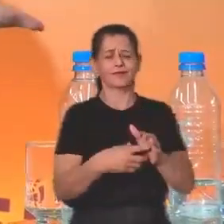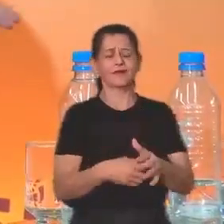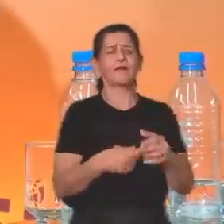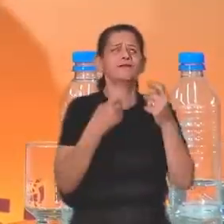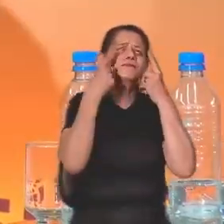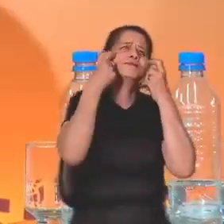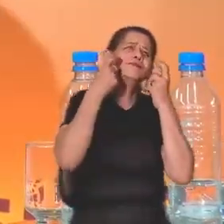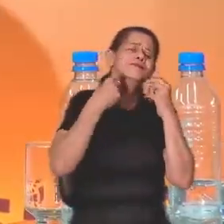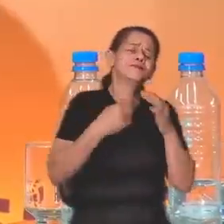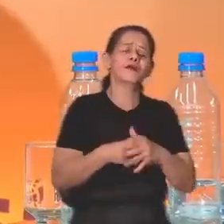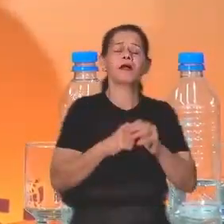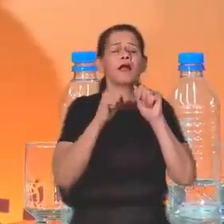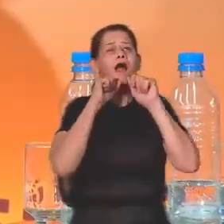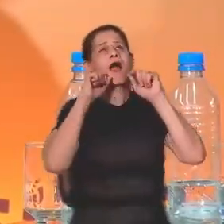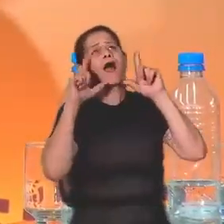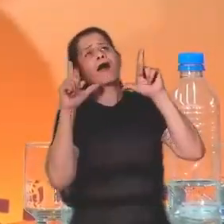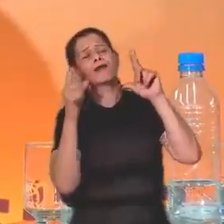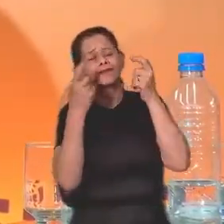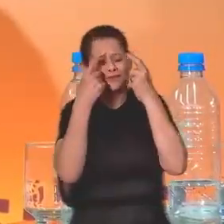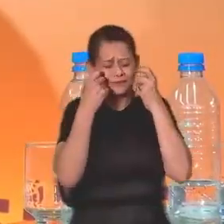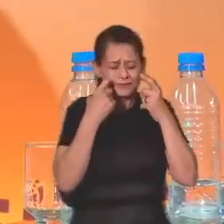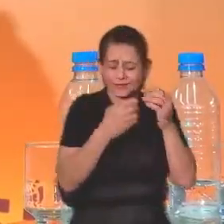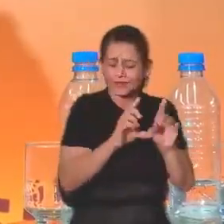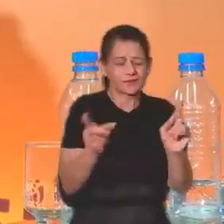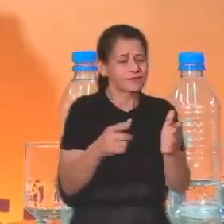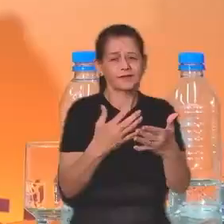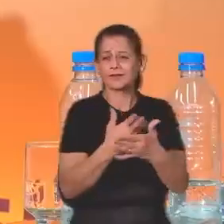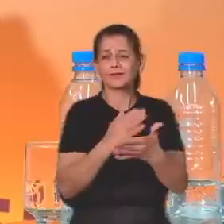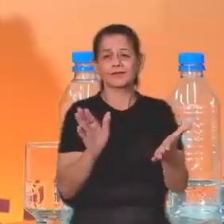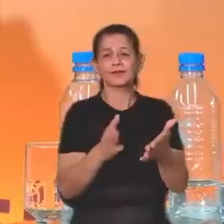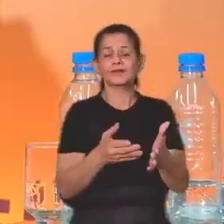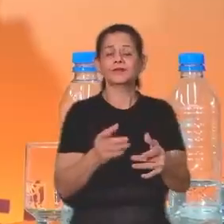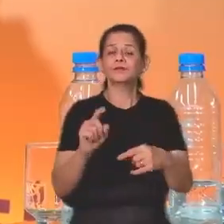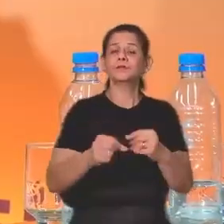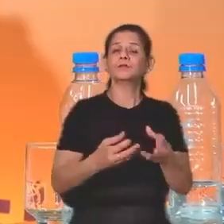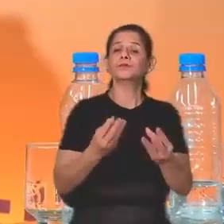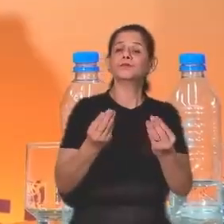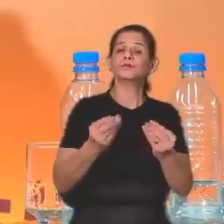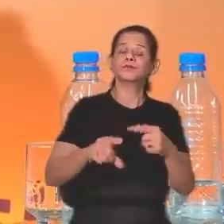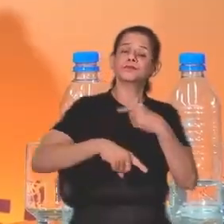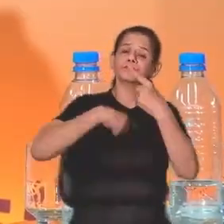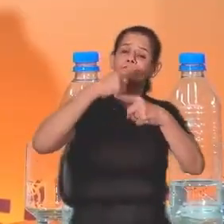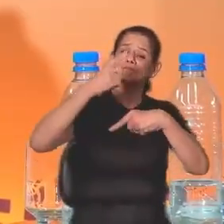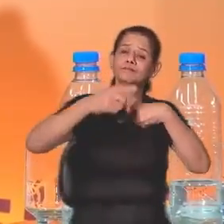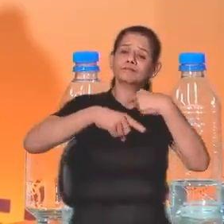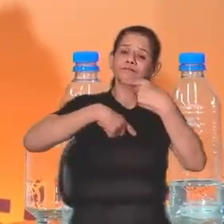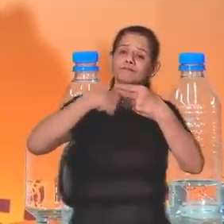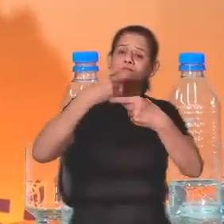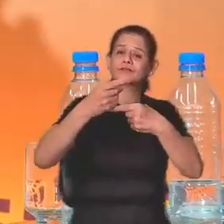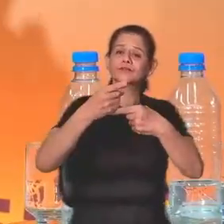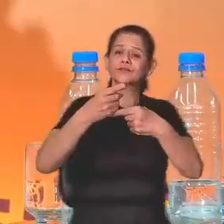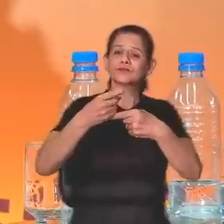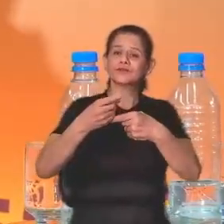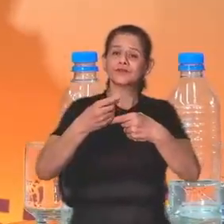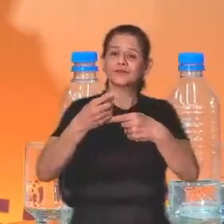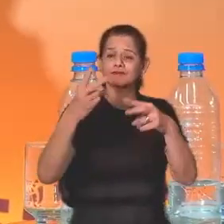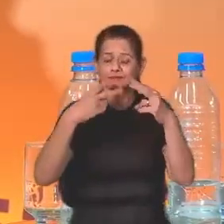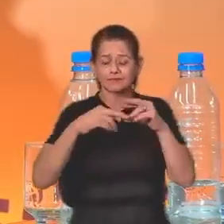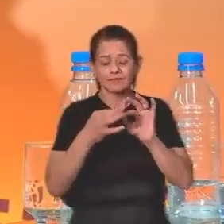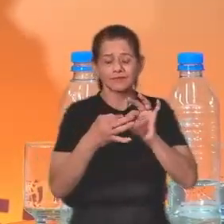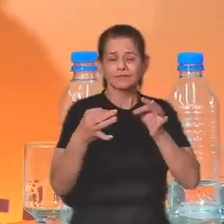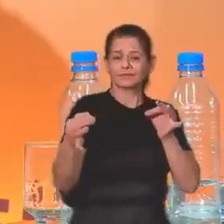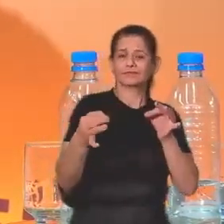abria a boca a chorar. Eu sempre fui muito emotiva. E, por muitas vezes, a gente esconde essa